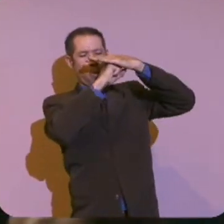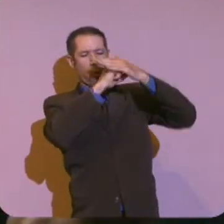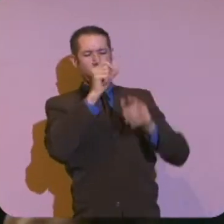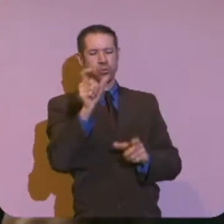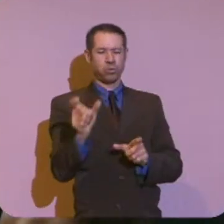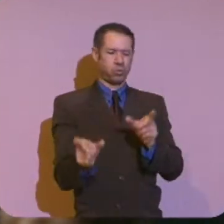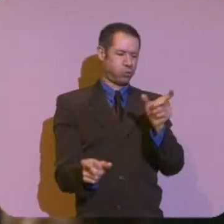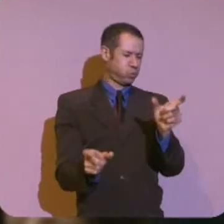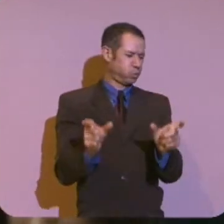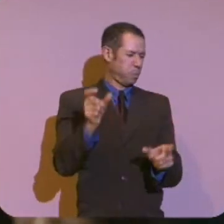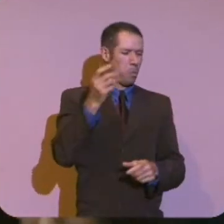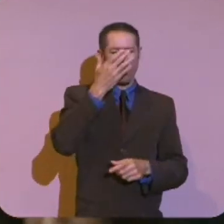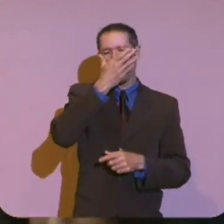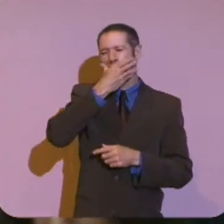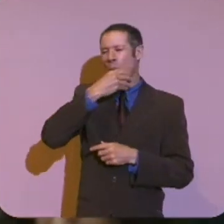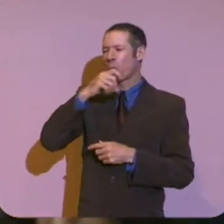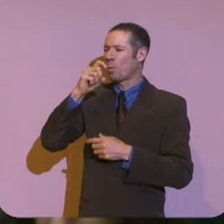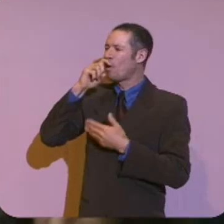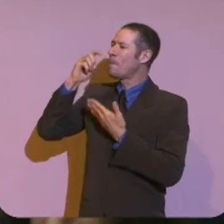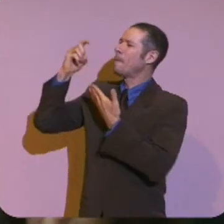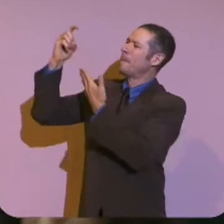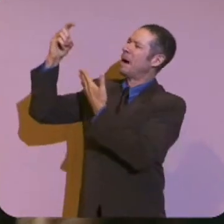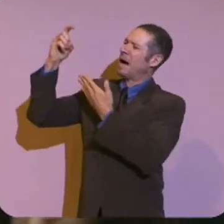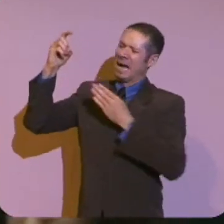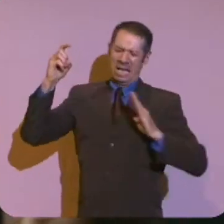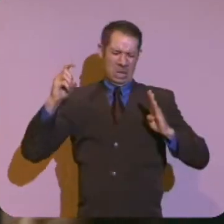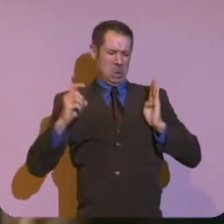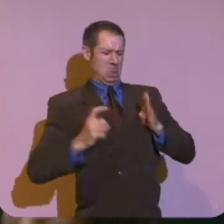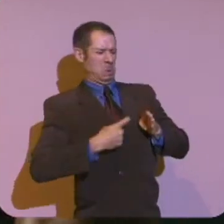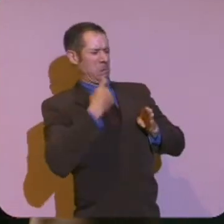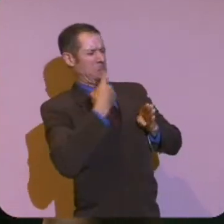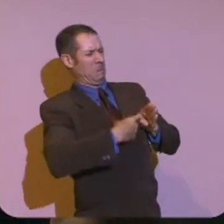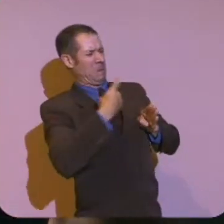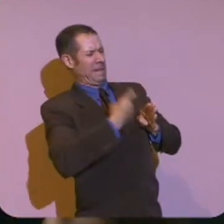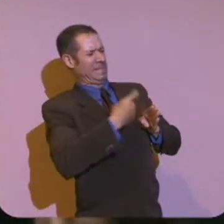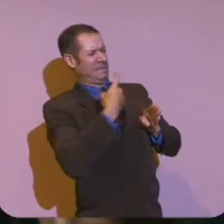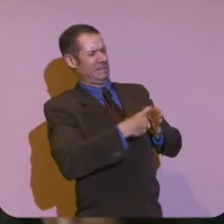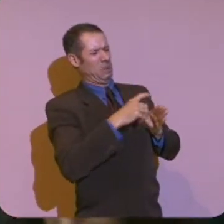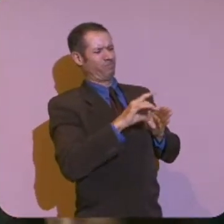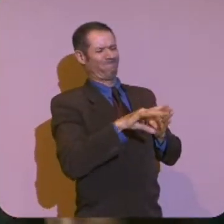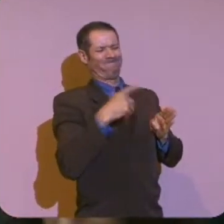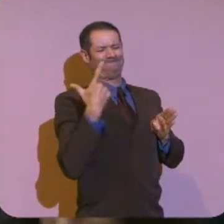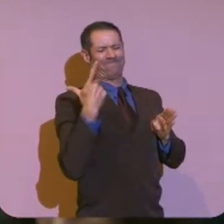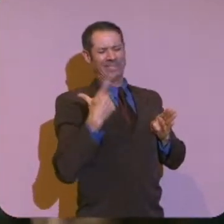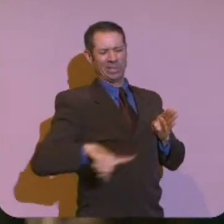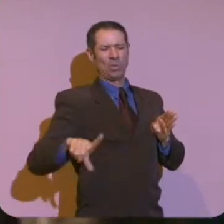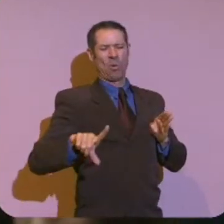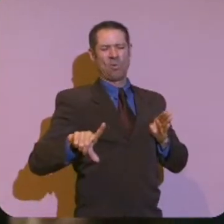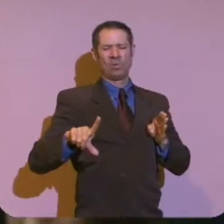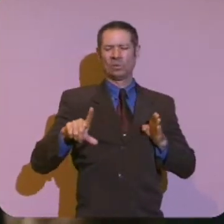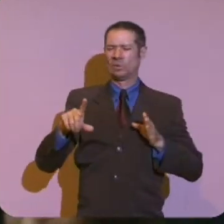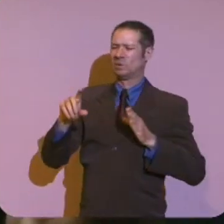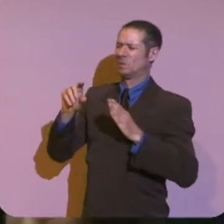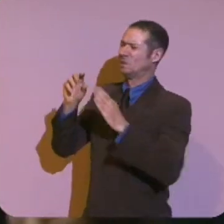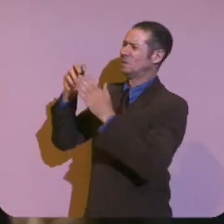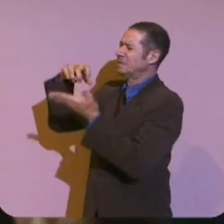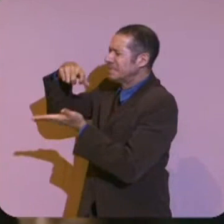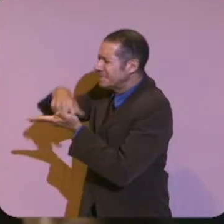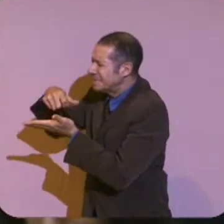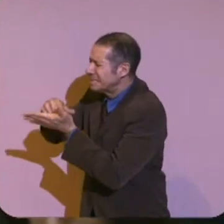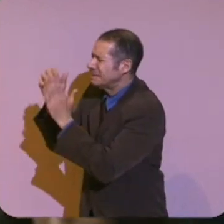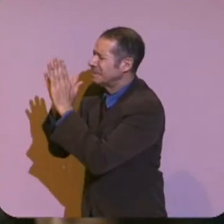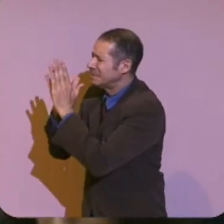buscam. Ó Pai, aqueles que estão endurecendo o coração a outra vez, eu quero clamar, Senhor, e dizer: